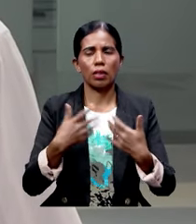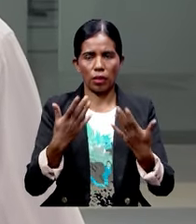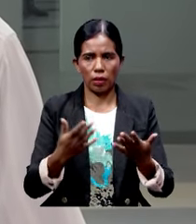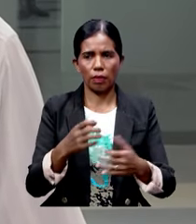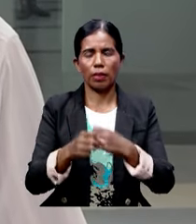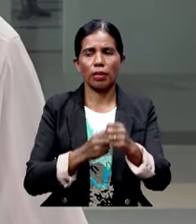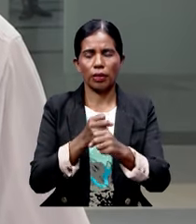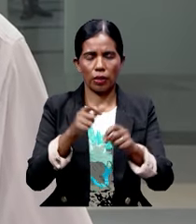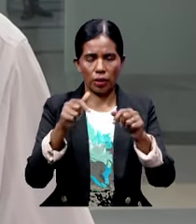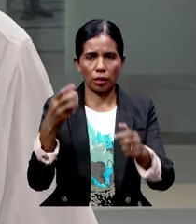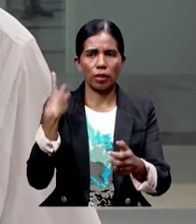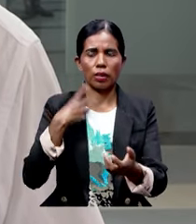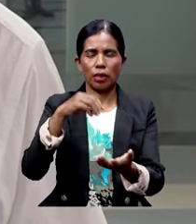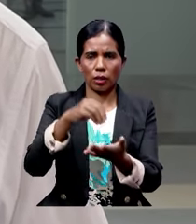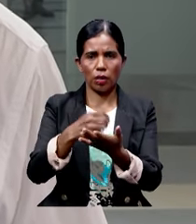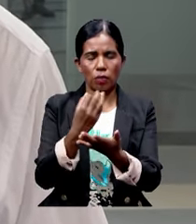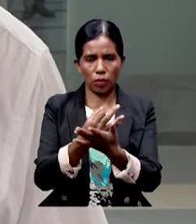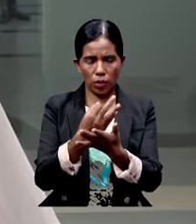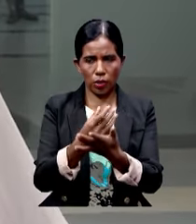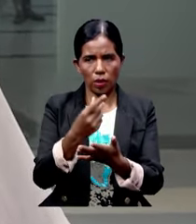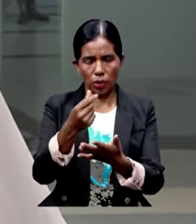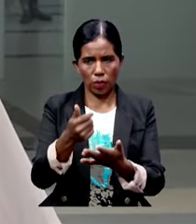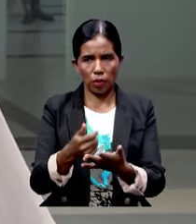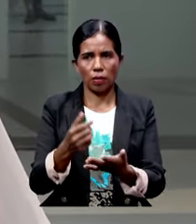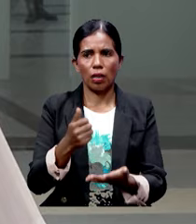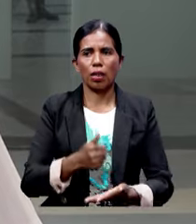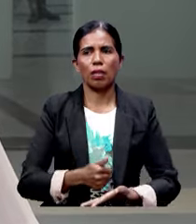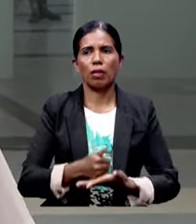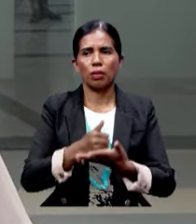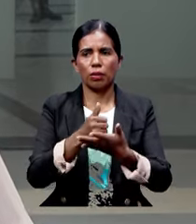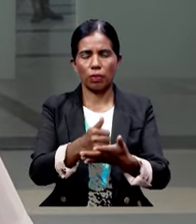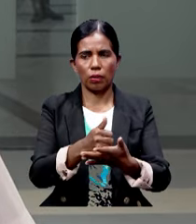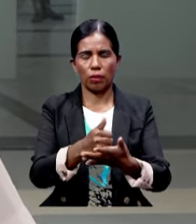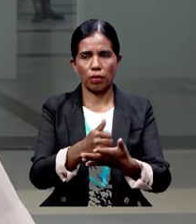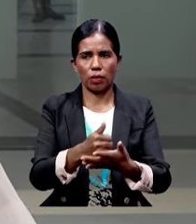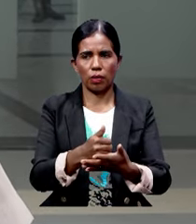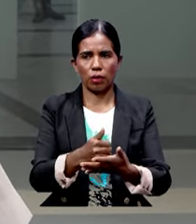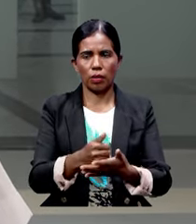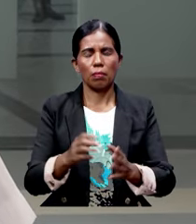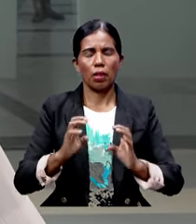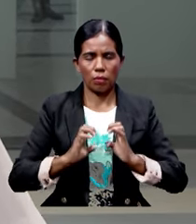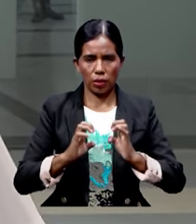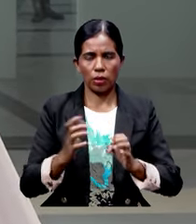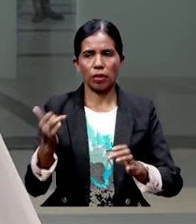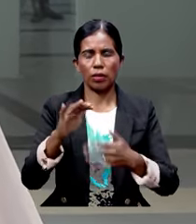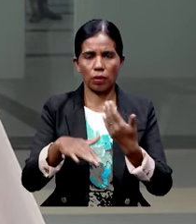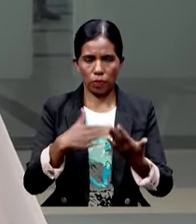tina dane ita loka osa itua para tu atende ba situasi emergensi sira ne